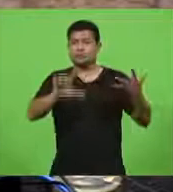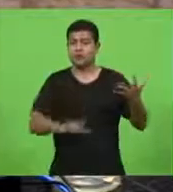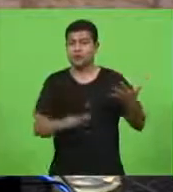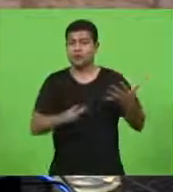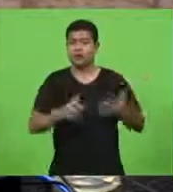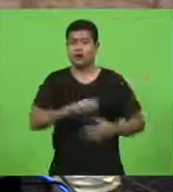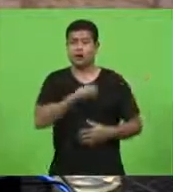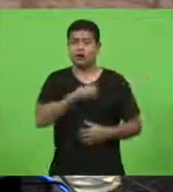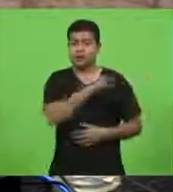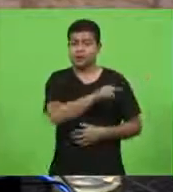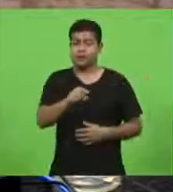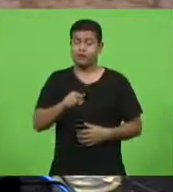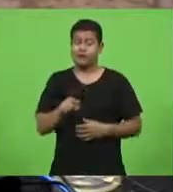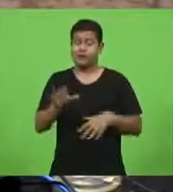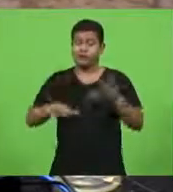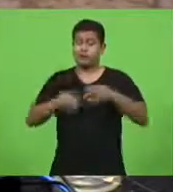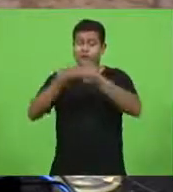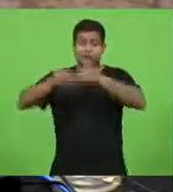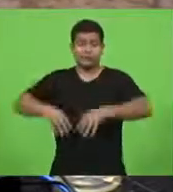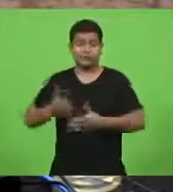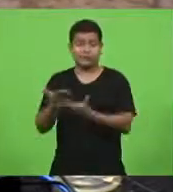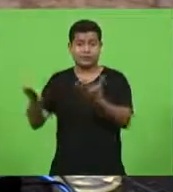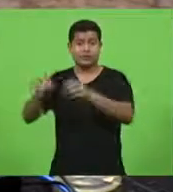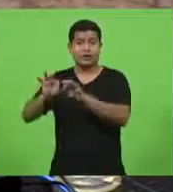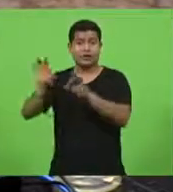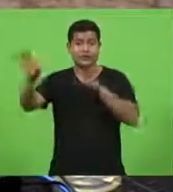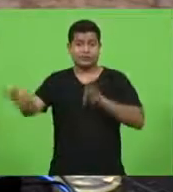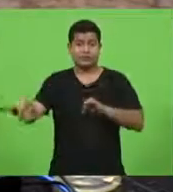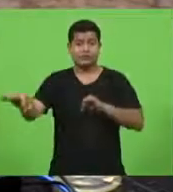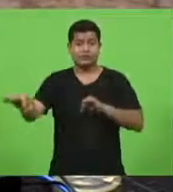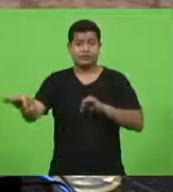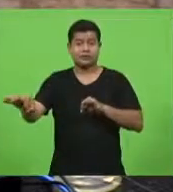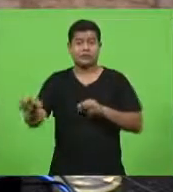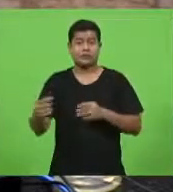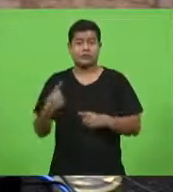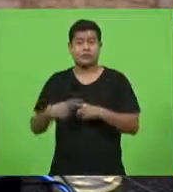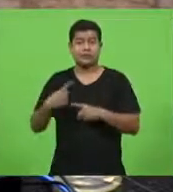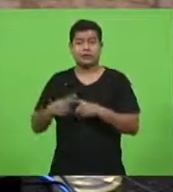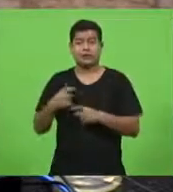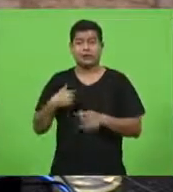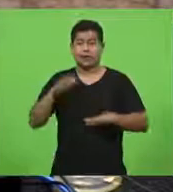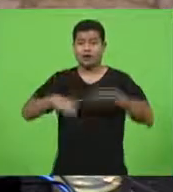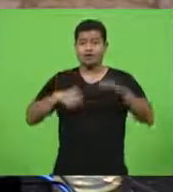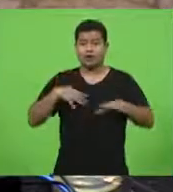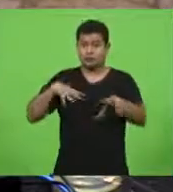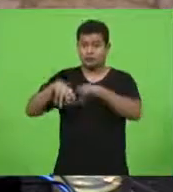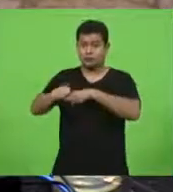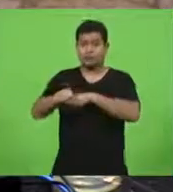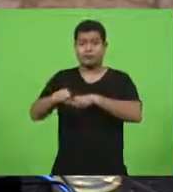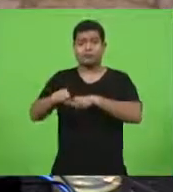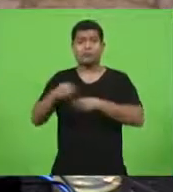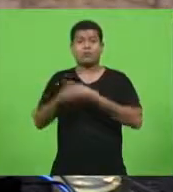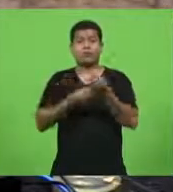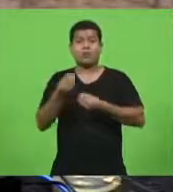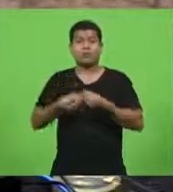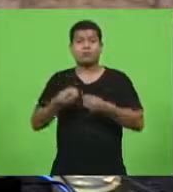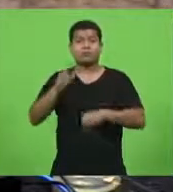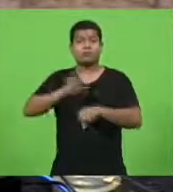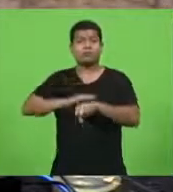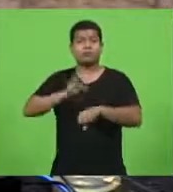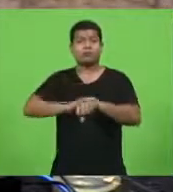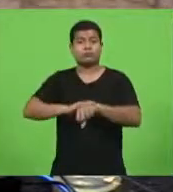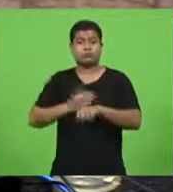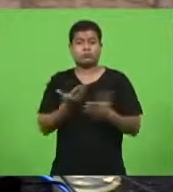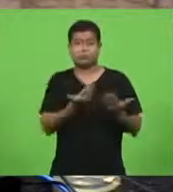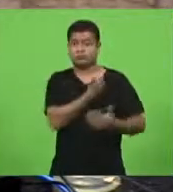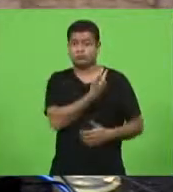ser estipulado um critério que, mesmo por antiguidade, o sujeito ele foi formado às custas do Estado. Ele tem que assumir um tempo de